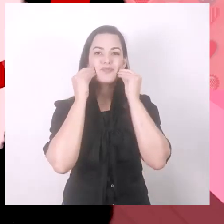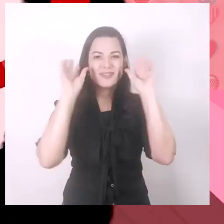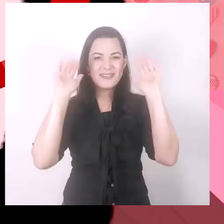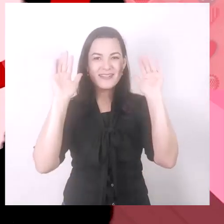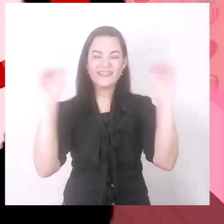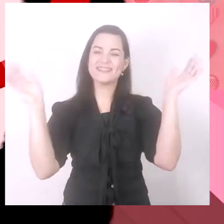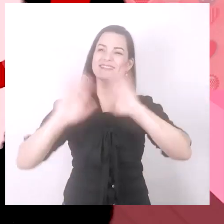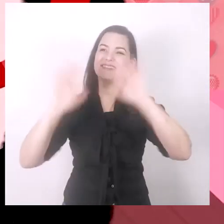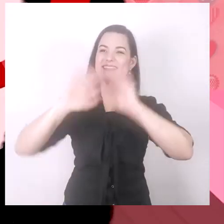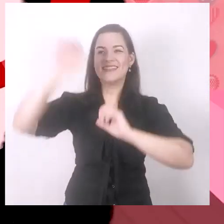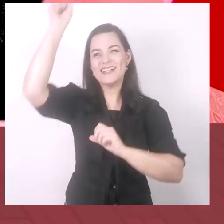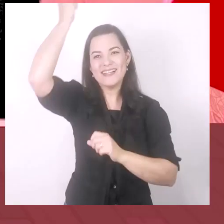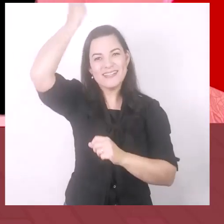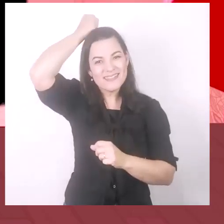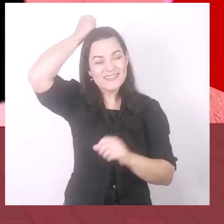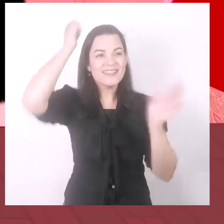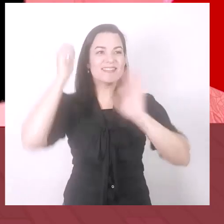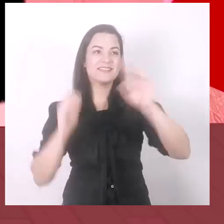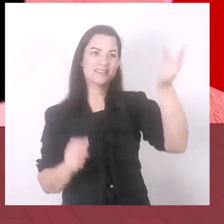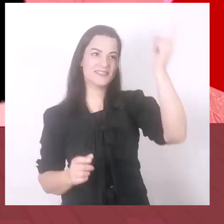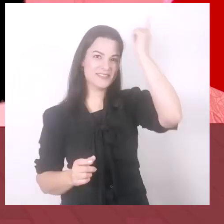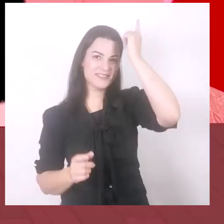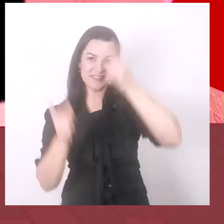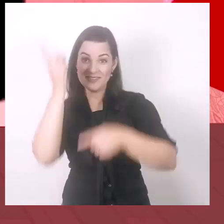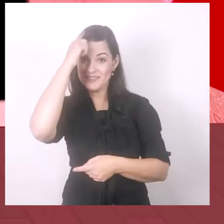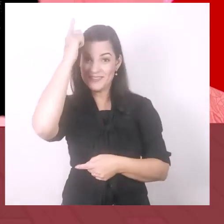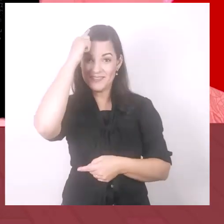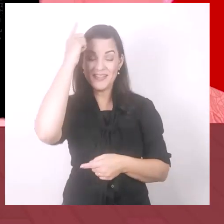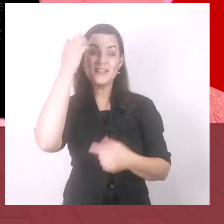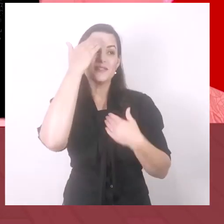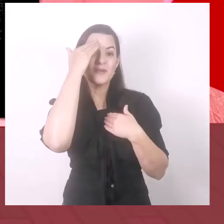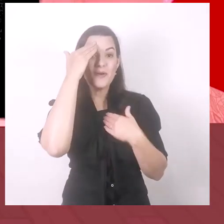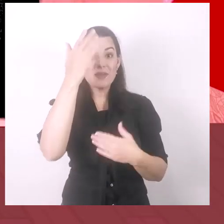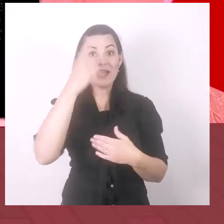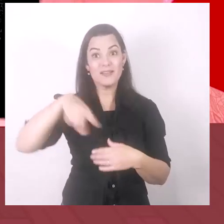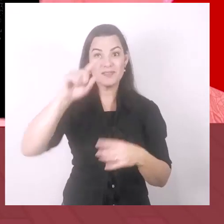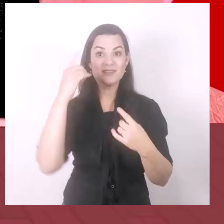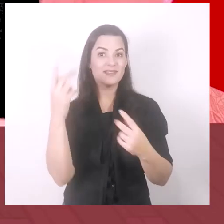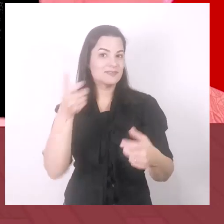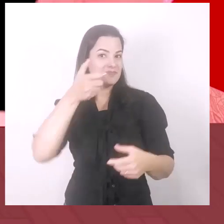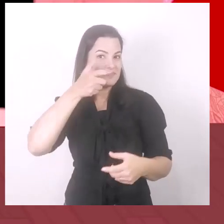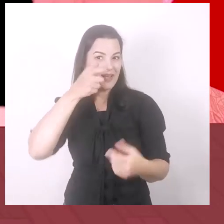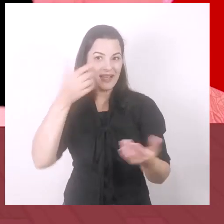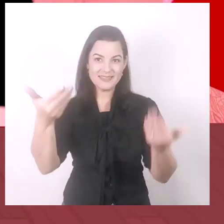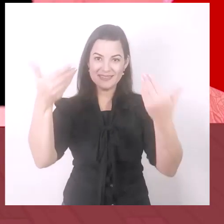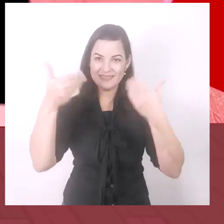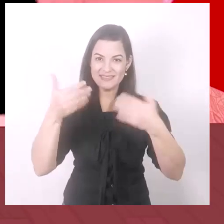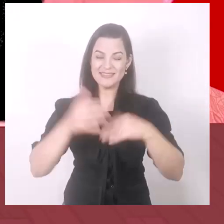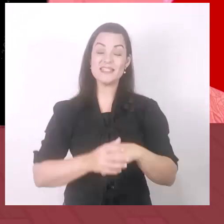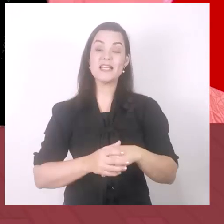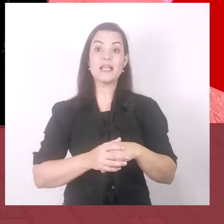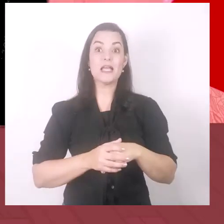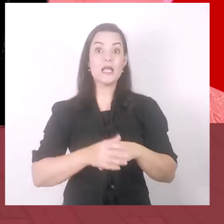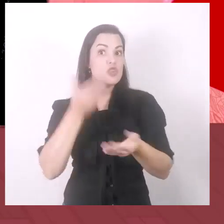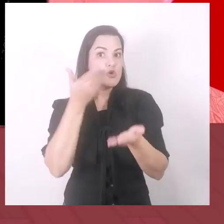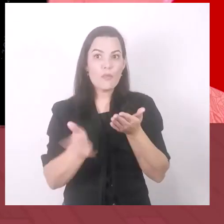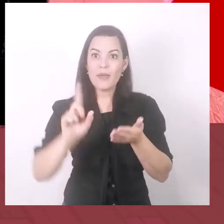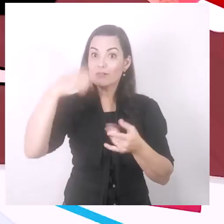Dora. Tchau, Silvete. Obrigada pela audiência. Não percam em breve, na próxima live